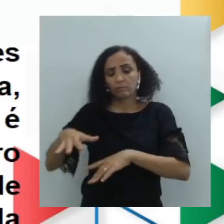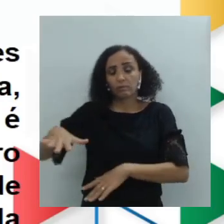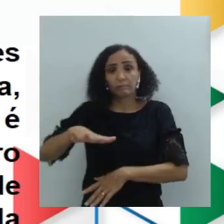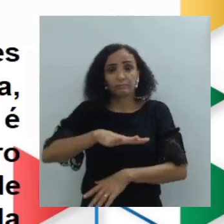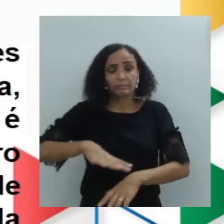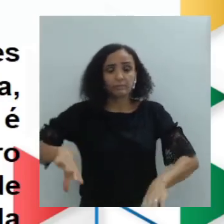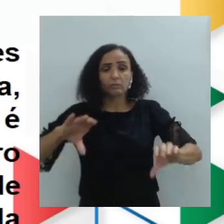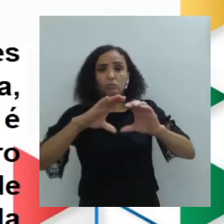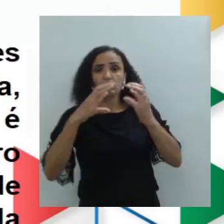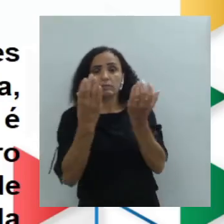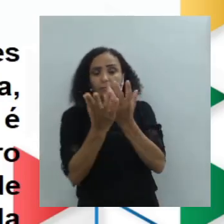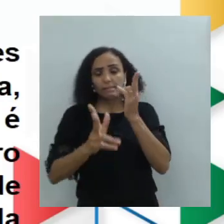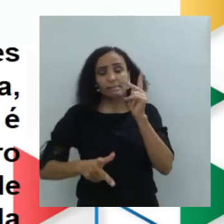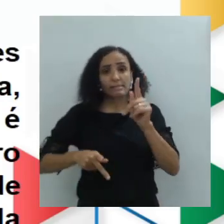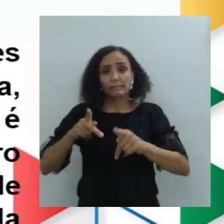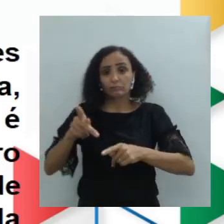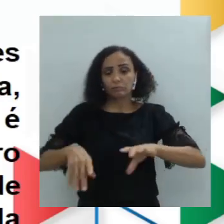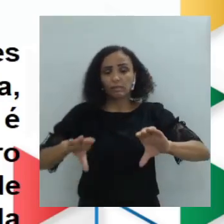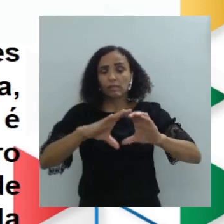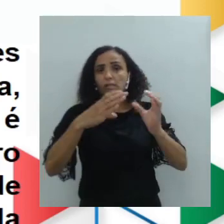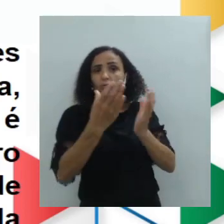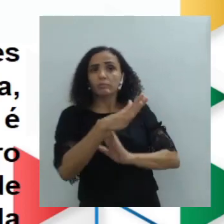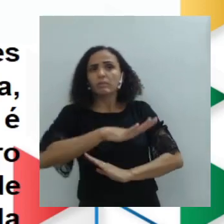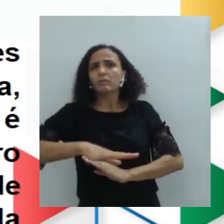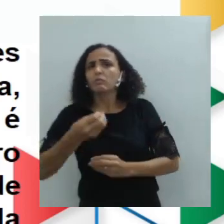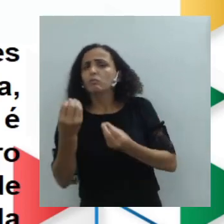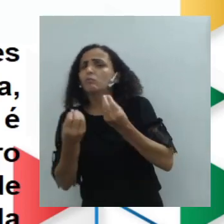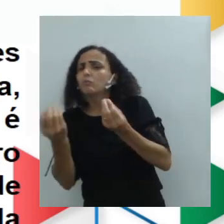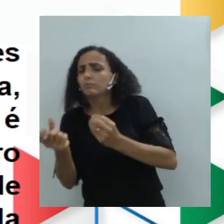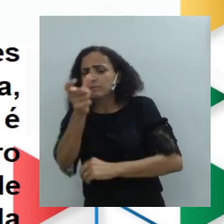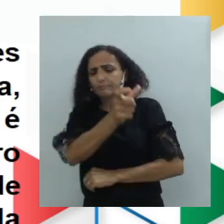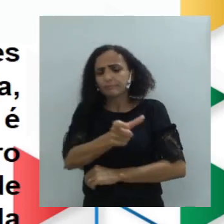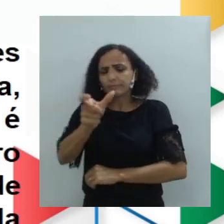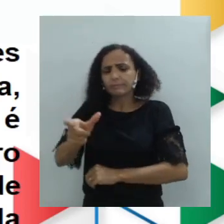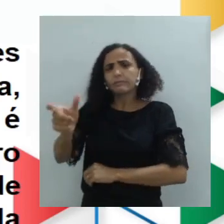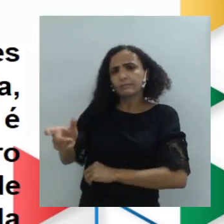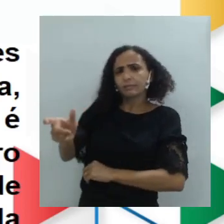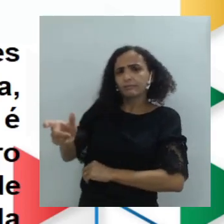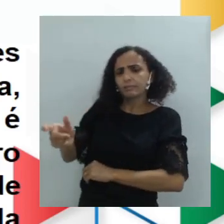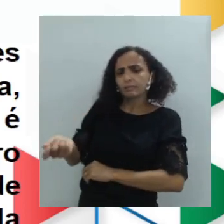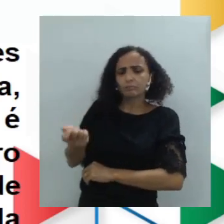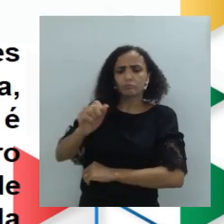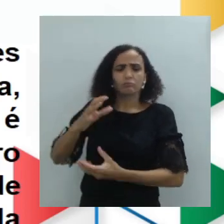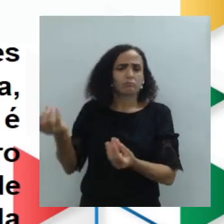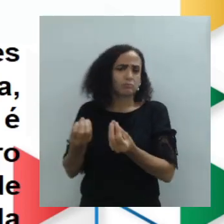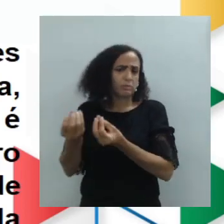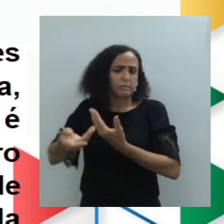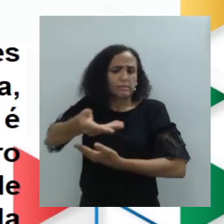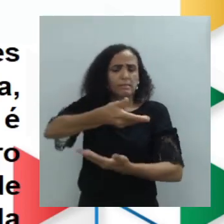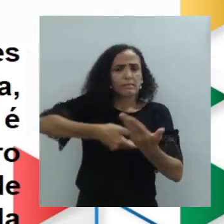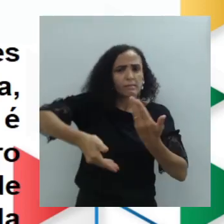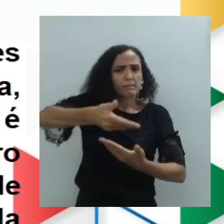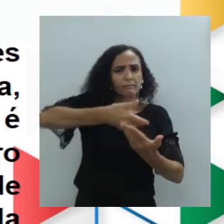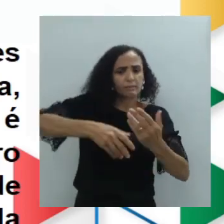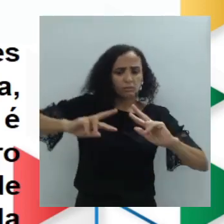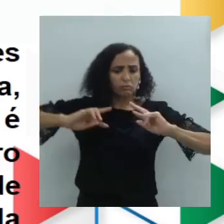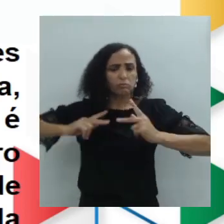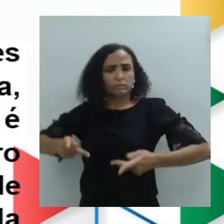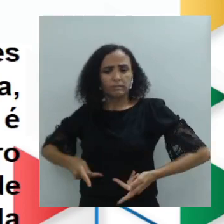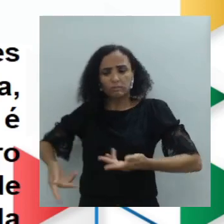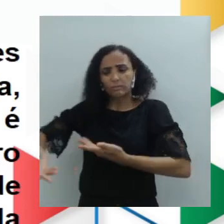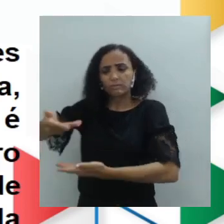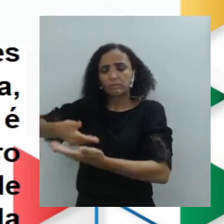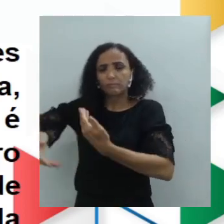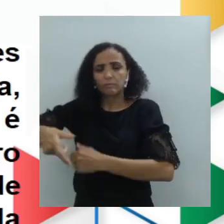comunidade. População, dificilmente um organismo ele vive isolado, ele interage com outros organismos da